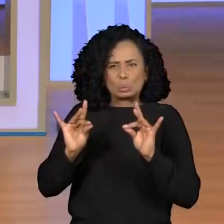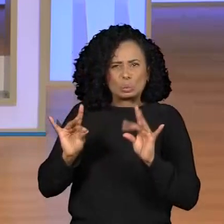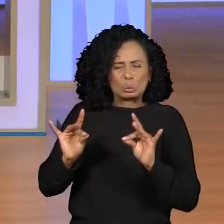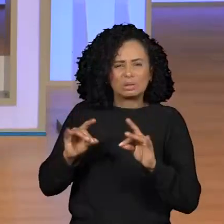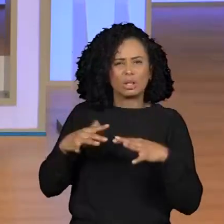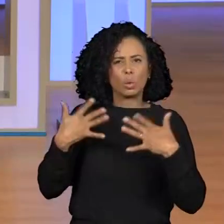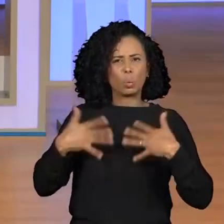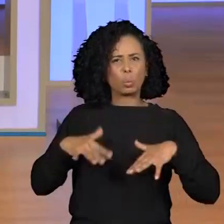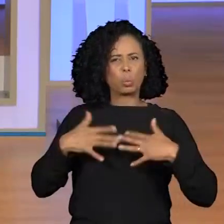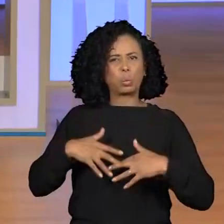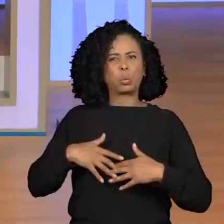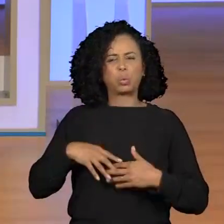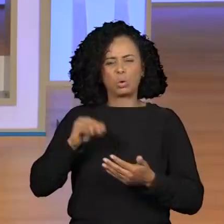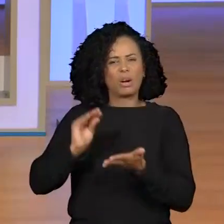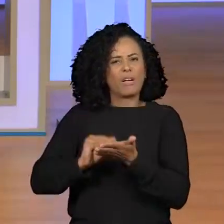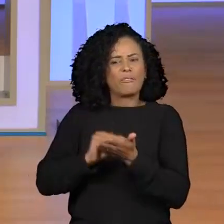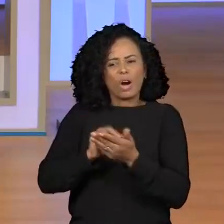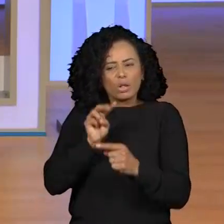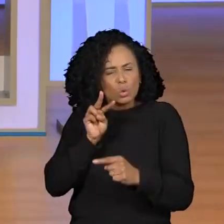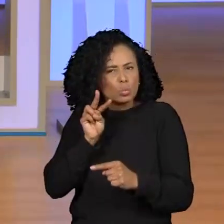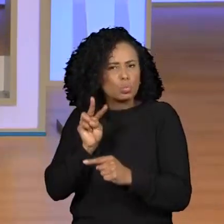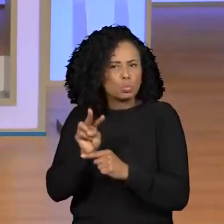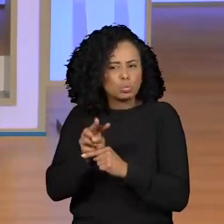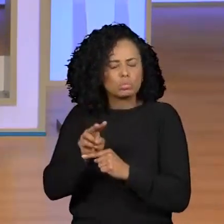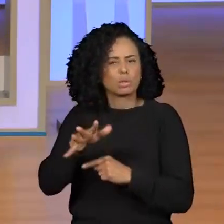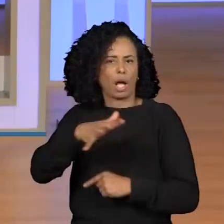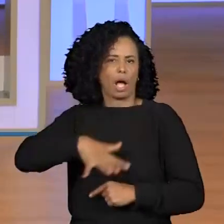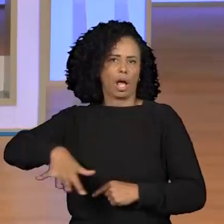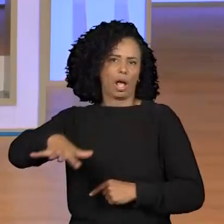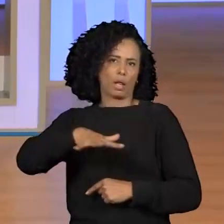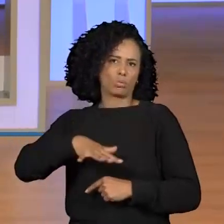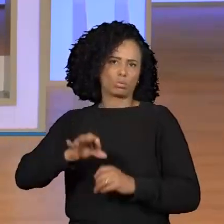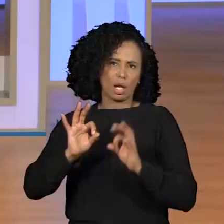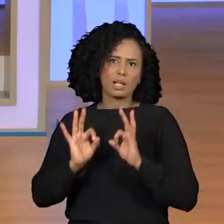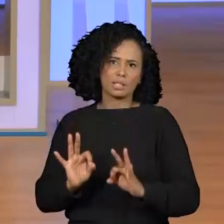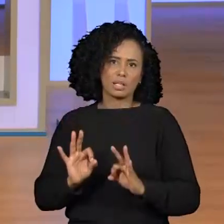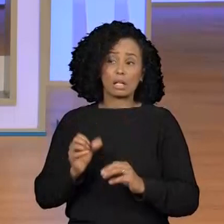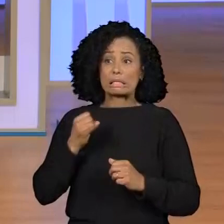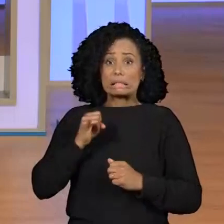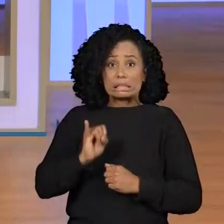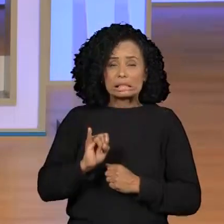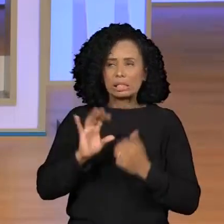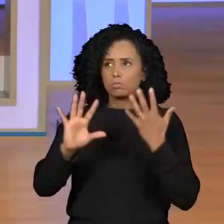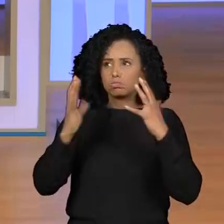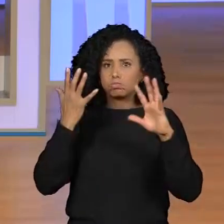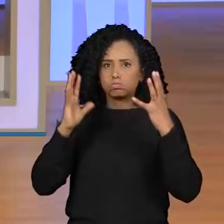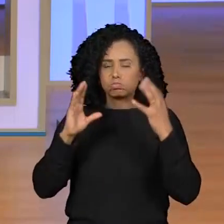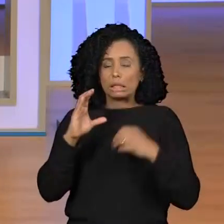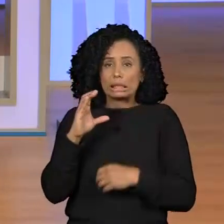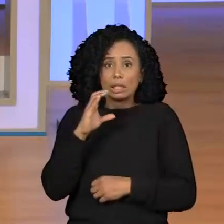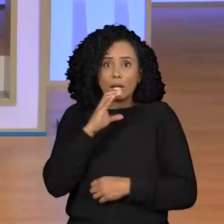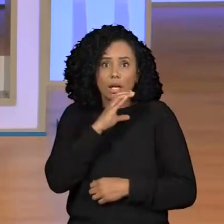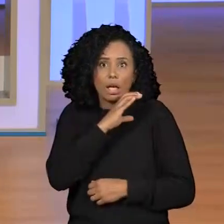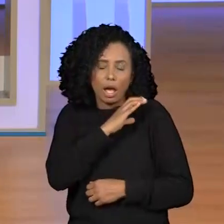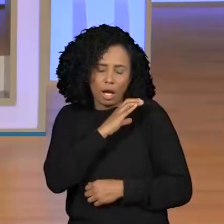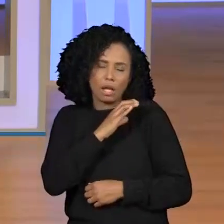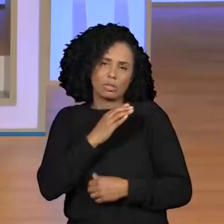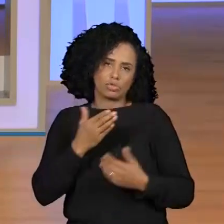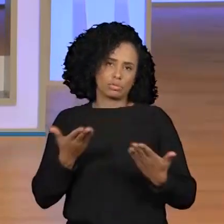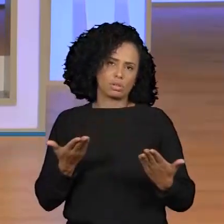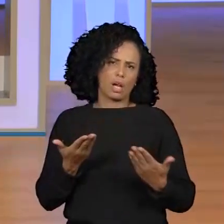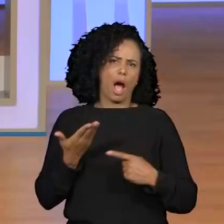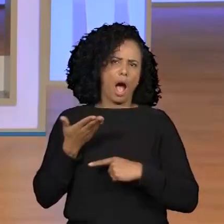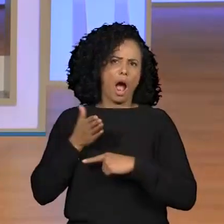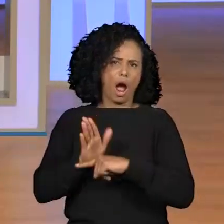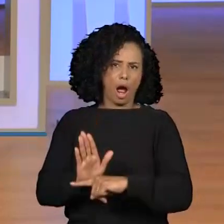tem que ter um pouquinho mais de água ali no ambiente, a temperatura também tem que estar um pouquinho mais quente, e aí eles utilizam justamente